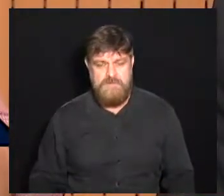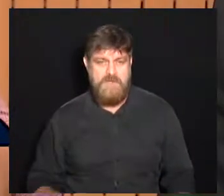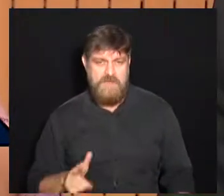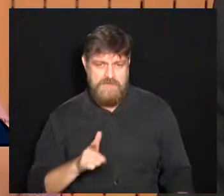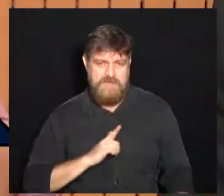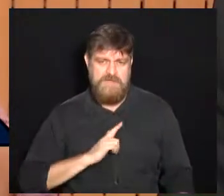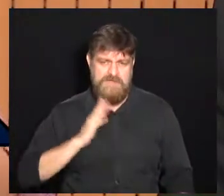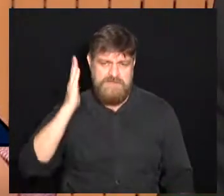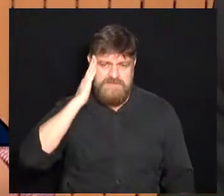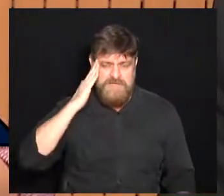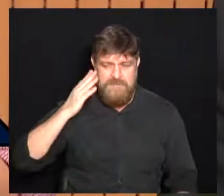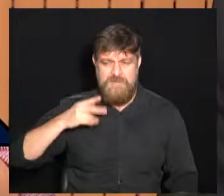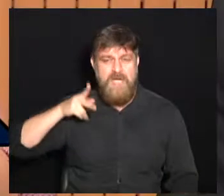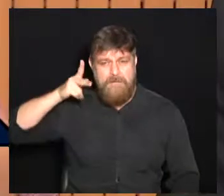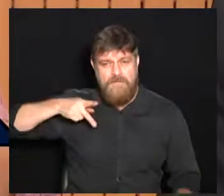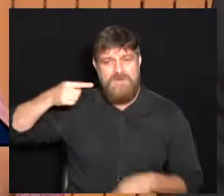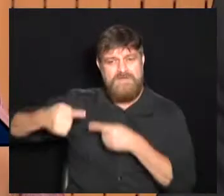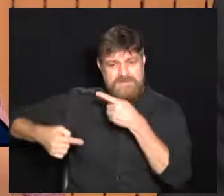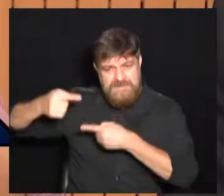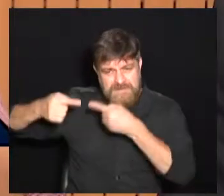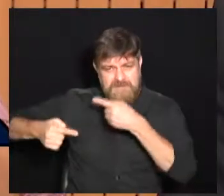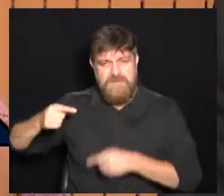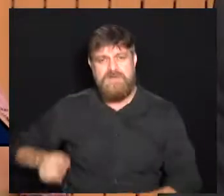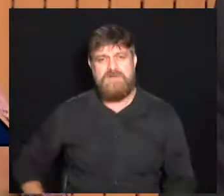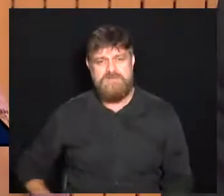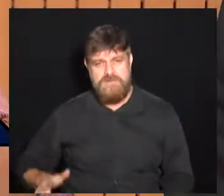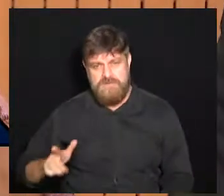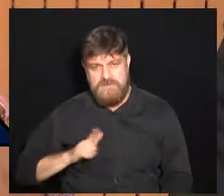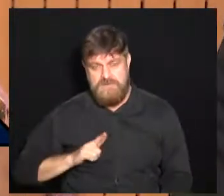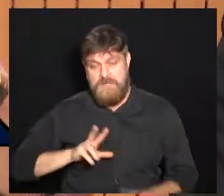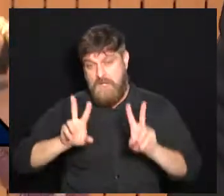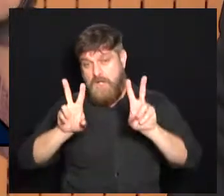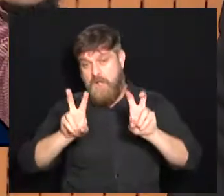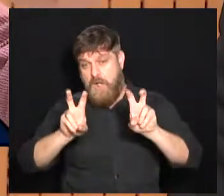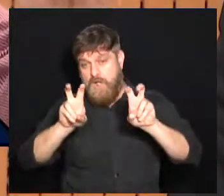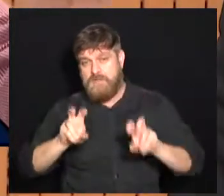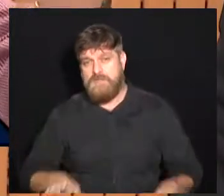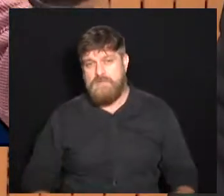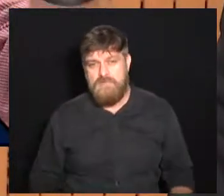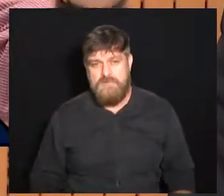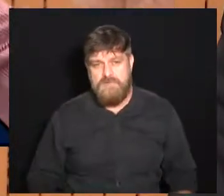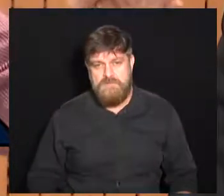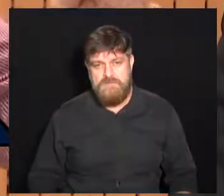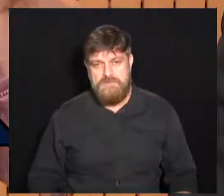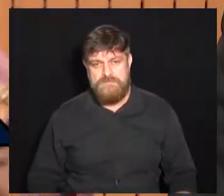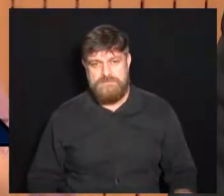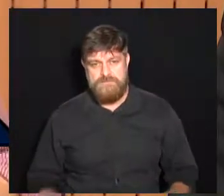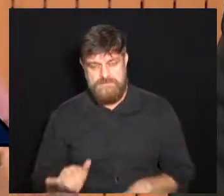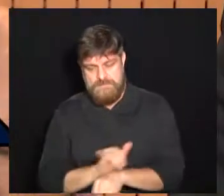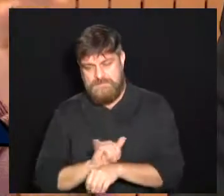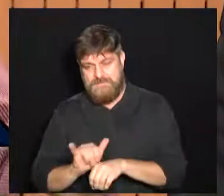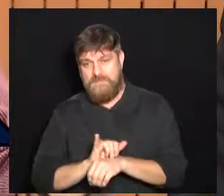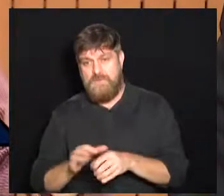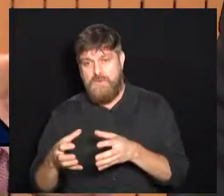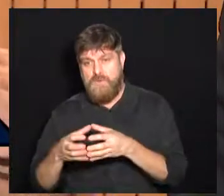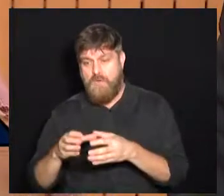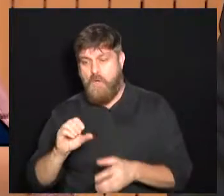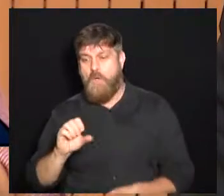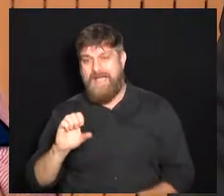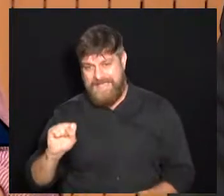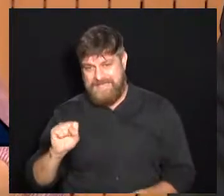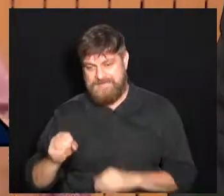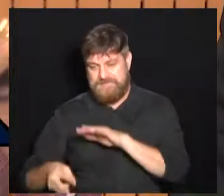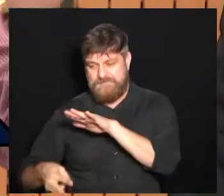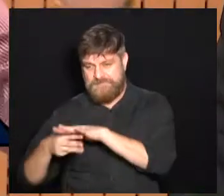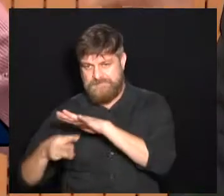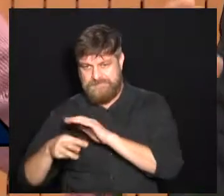evidentemente, um debate político, programático, sobre o instrumento das OS ou não